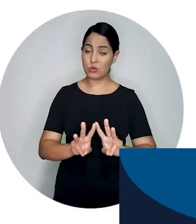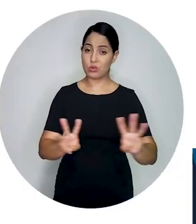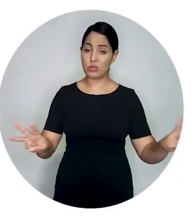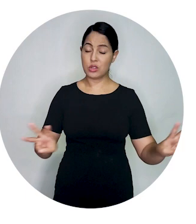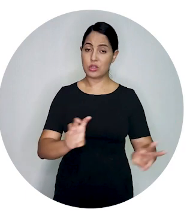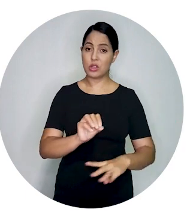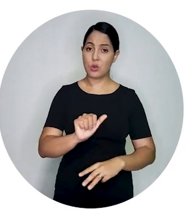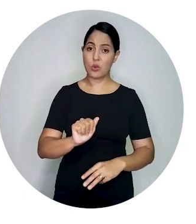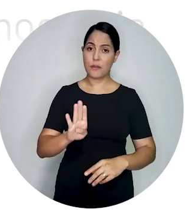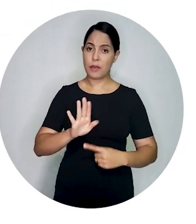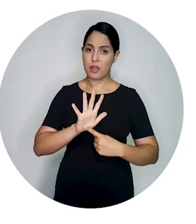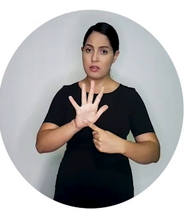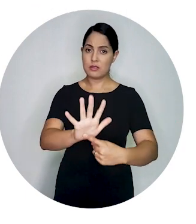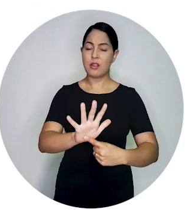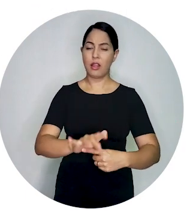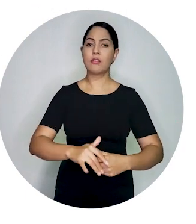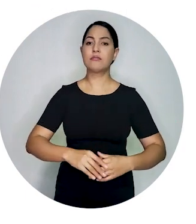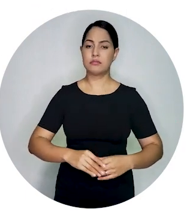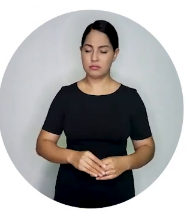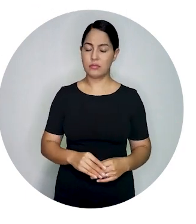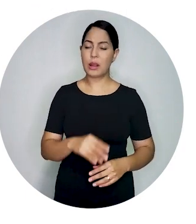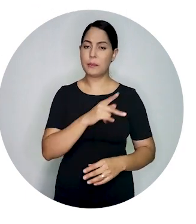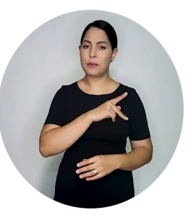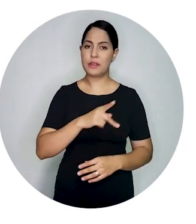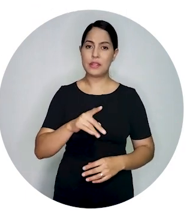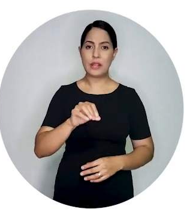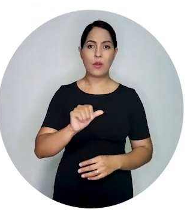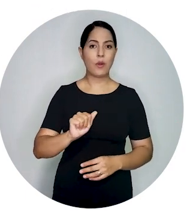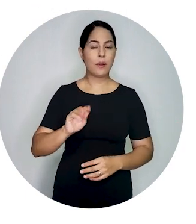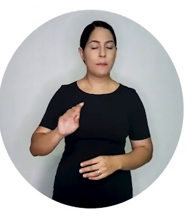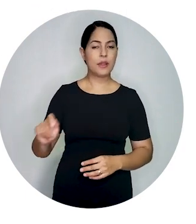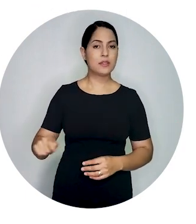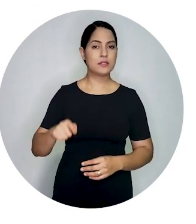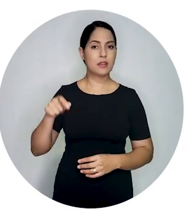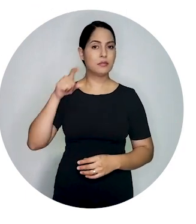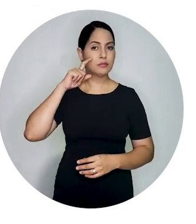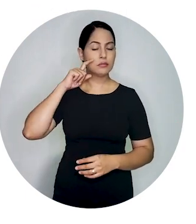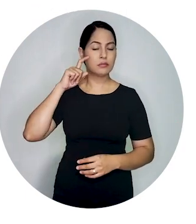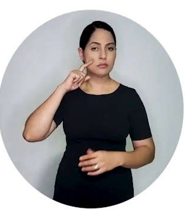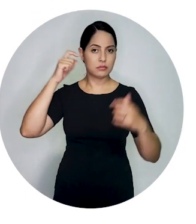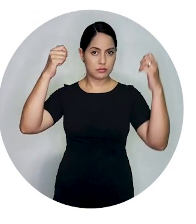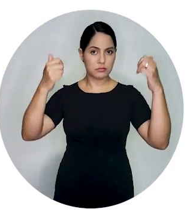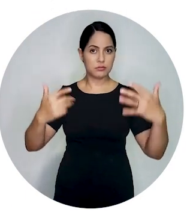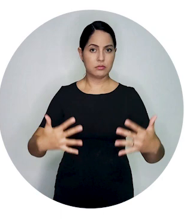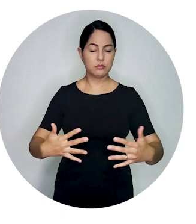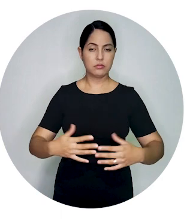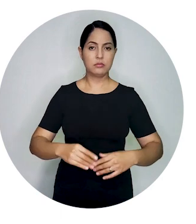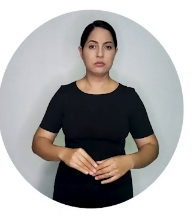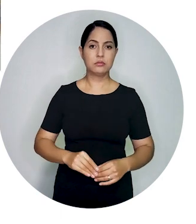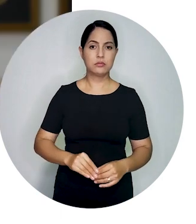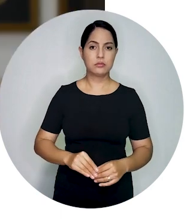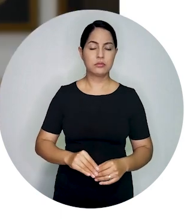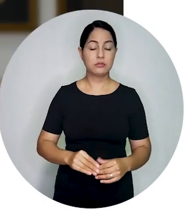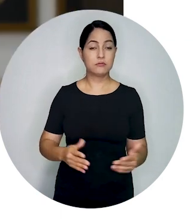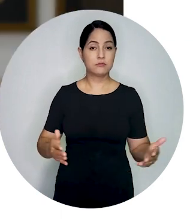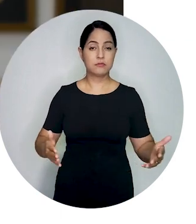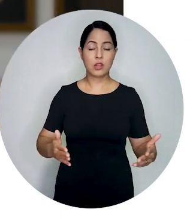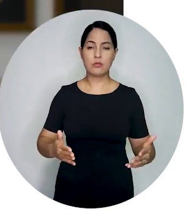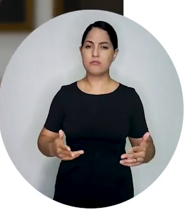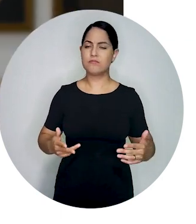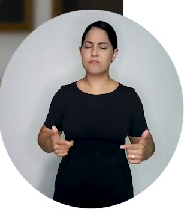O assunto, inclusive, foi destaque no site da OAB. Para o presidente da Ordem dos Advogados do Brasil, Beto Simonetti, abre